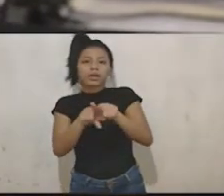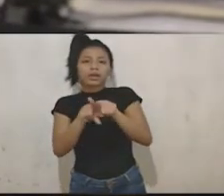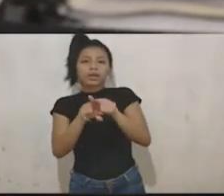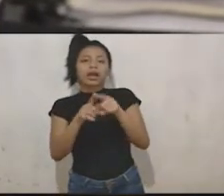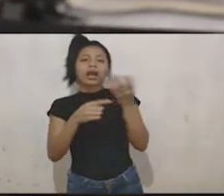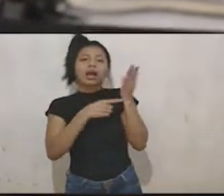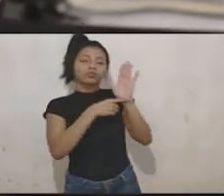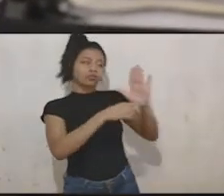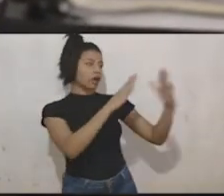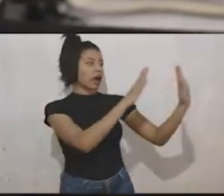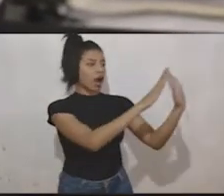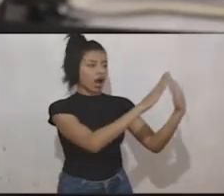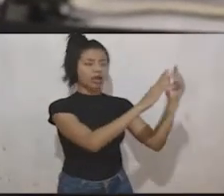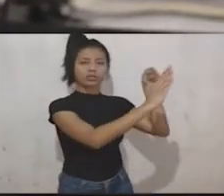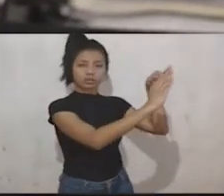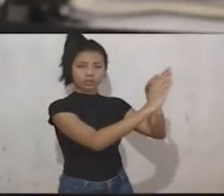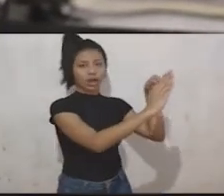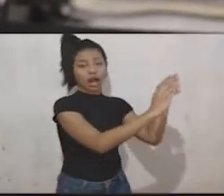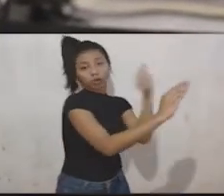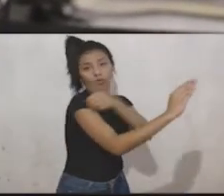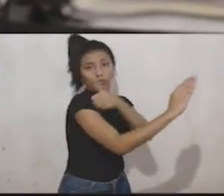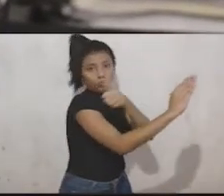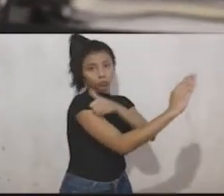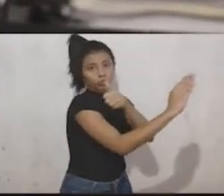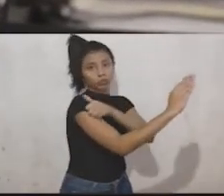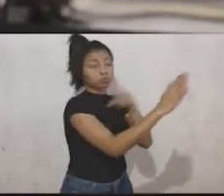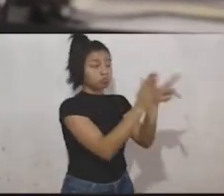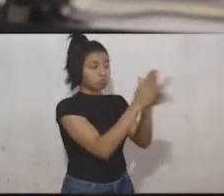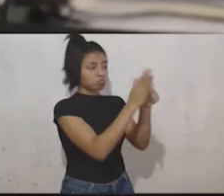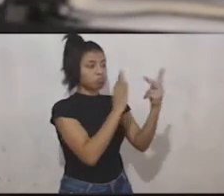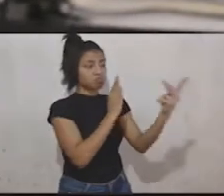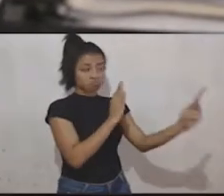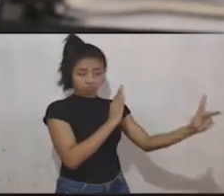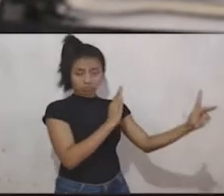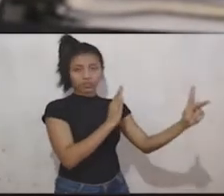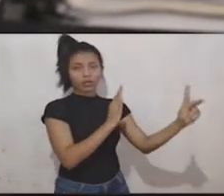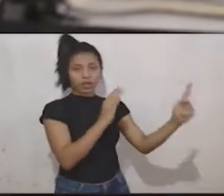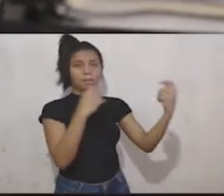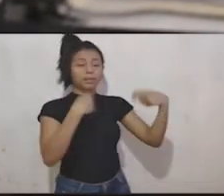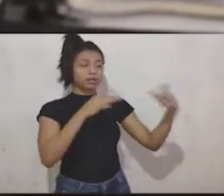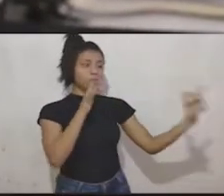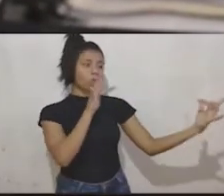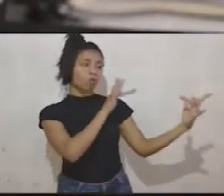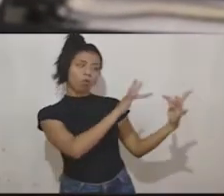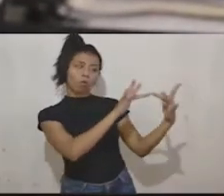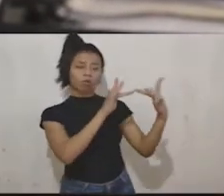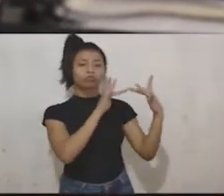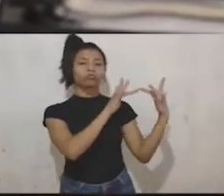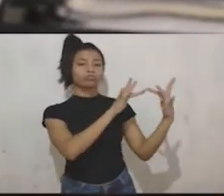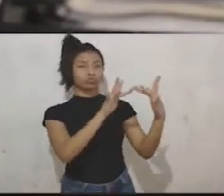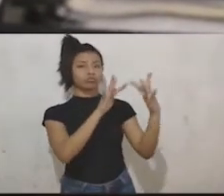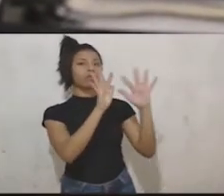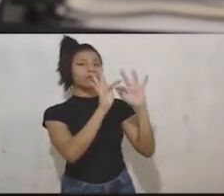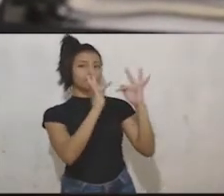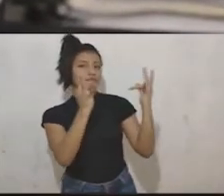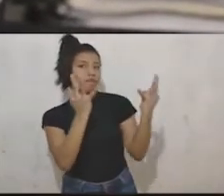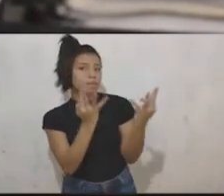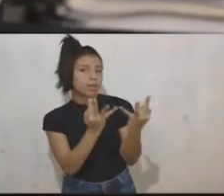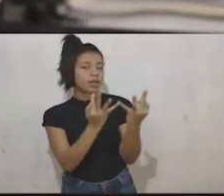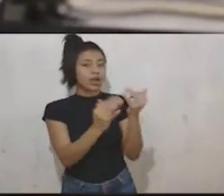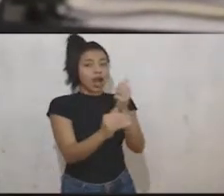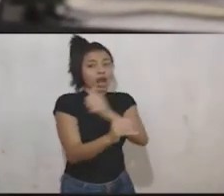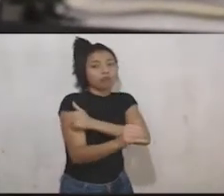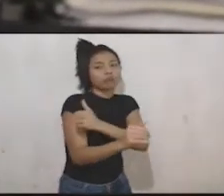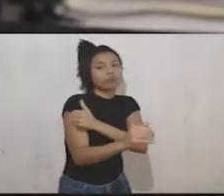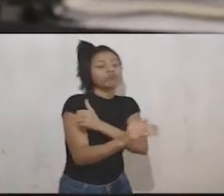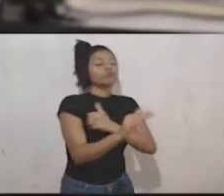dificuldade especial, a gente procura estar em contato com a família, estar em contato com o aluno quando ele